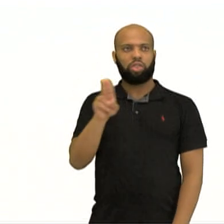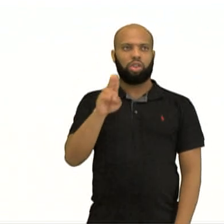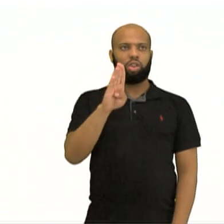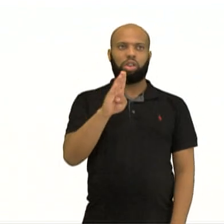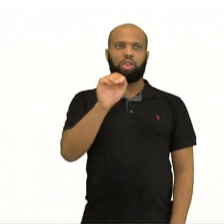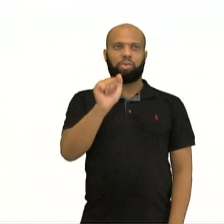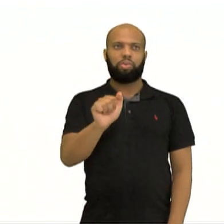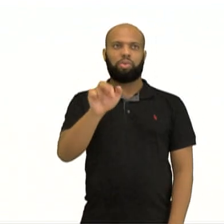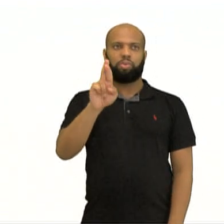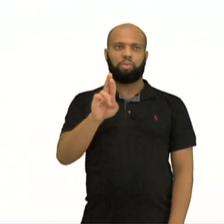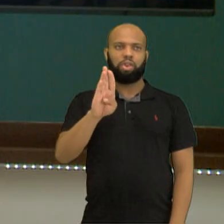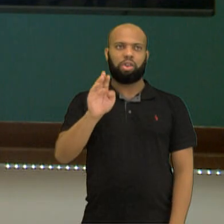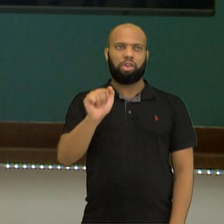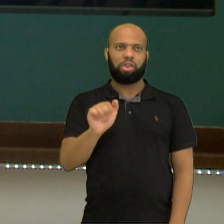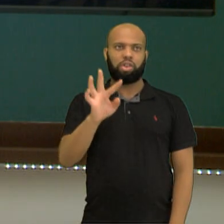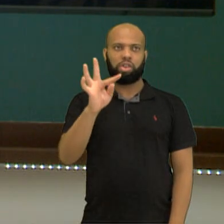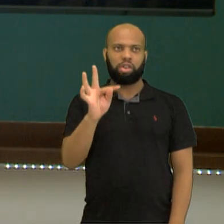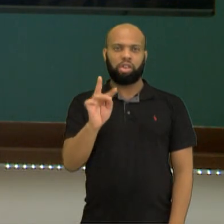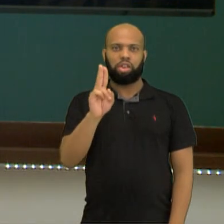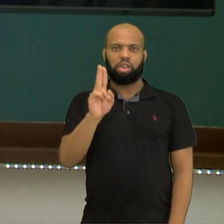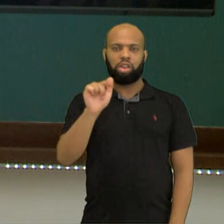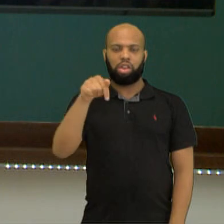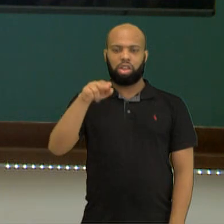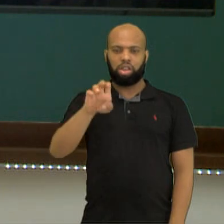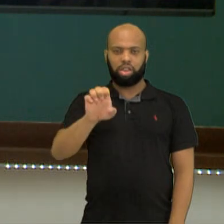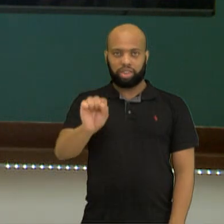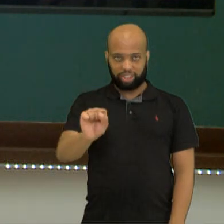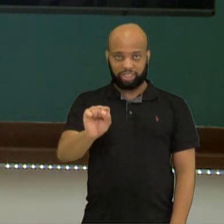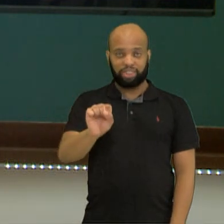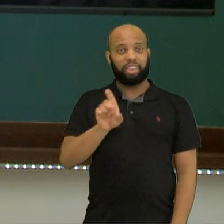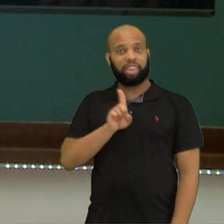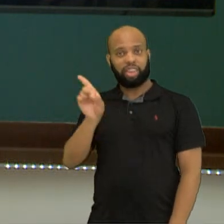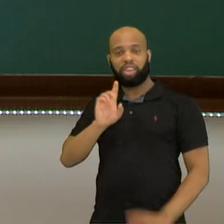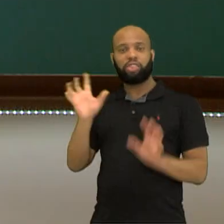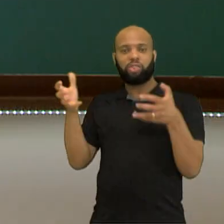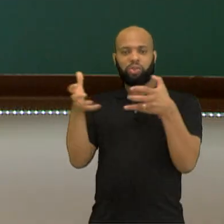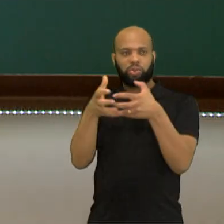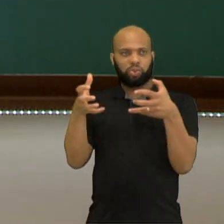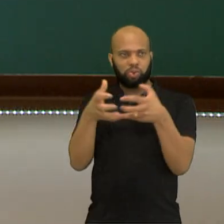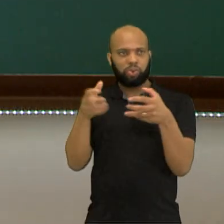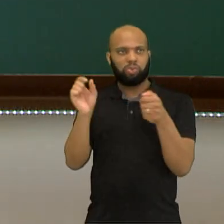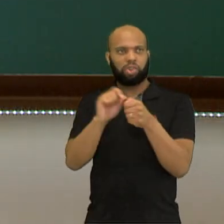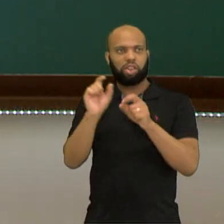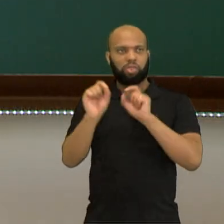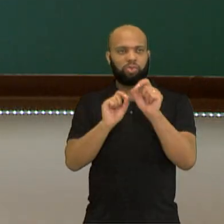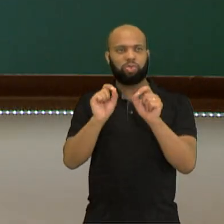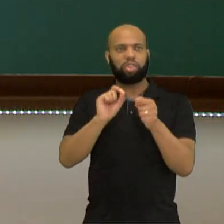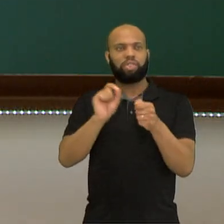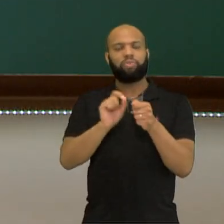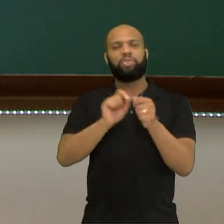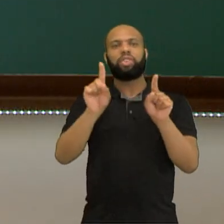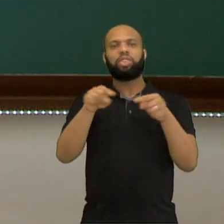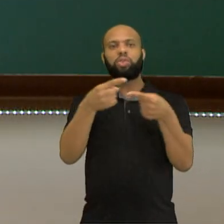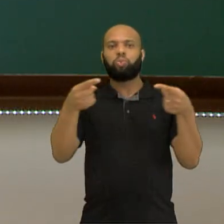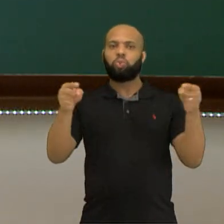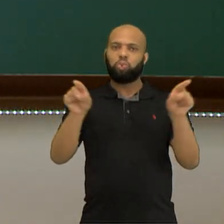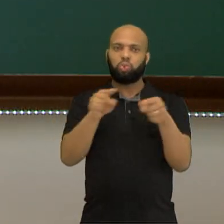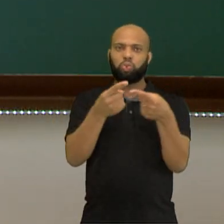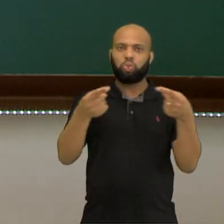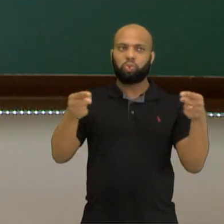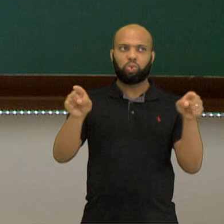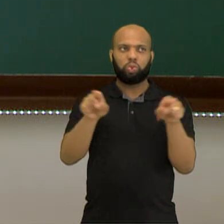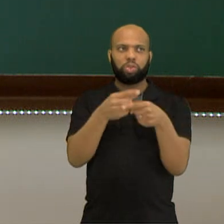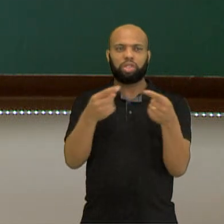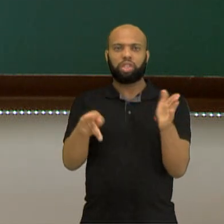acertou. Essa galera aqui é aquela galera que compôs aquela música para a trilha sonora do